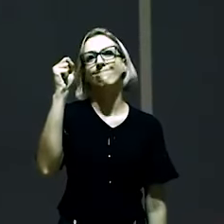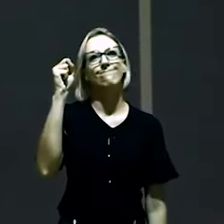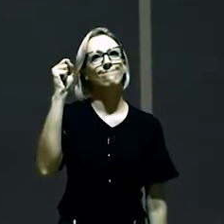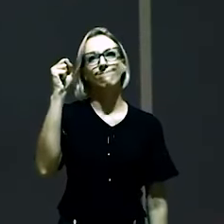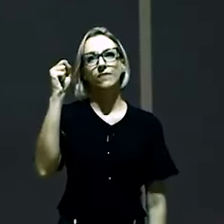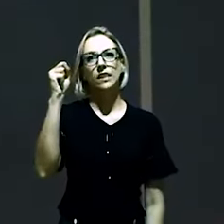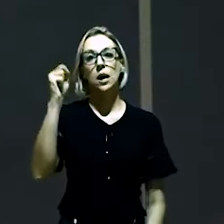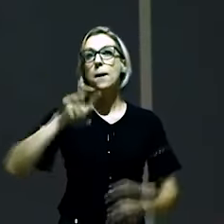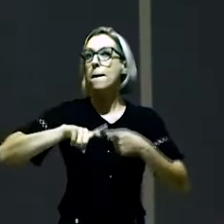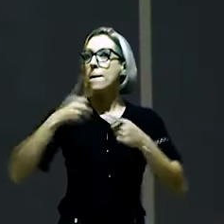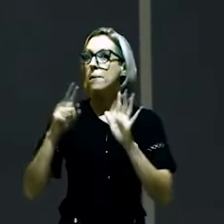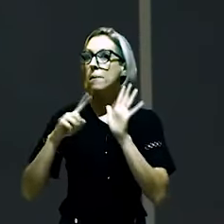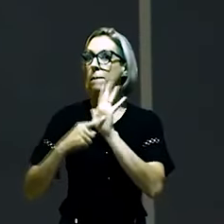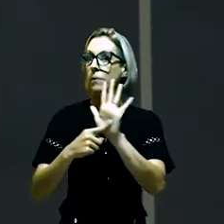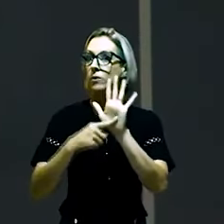de sábio